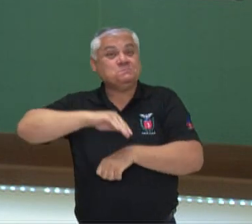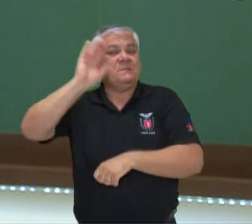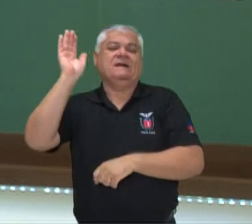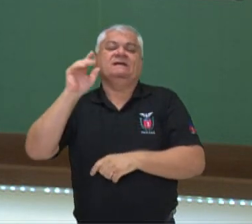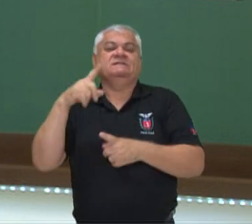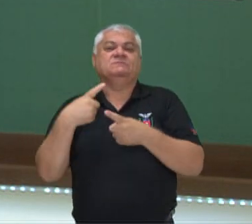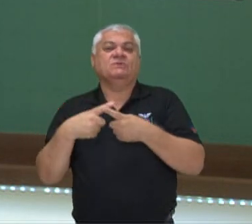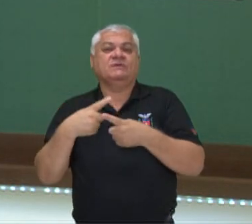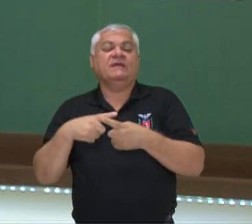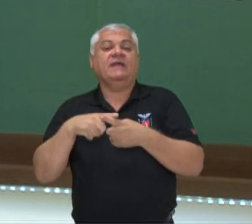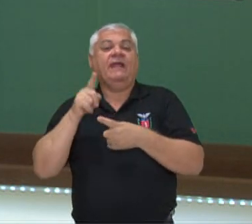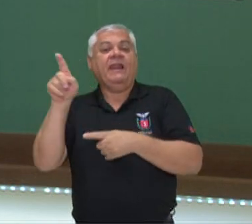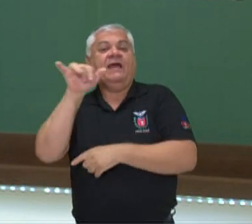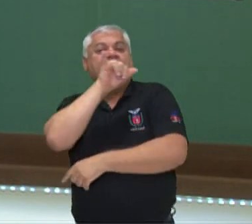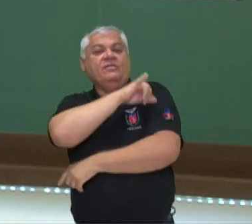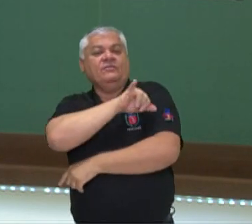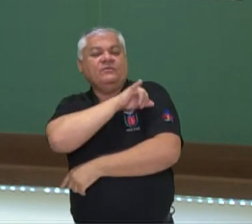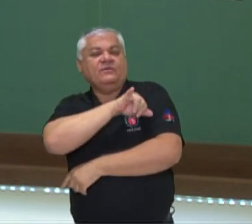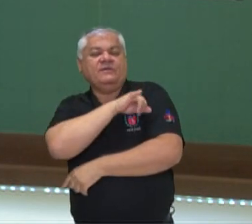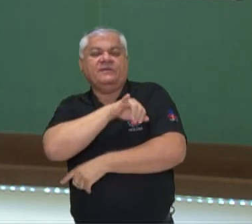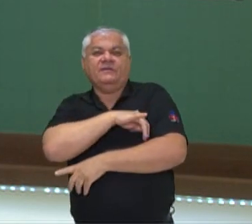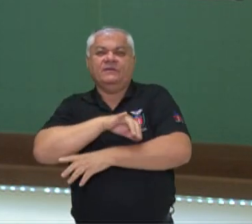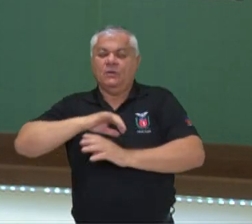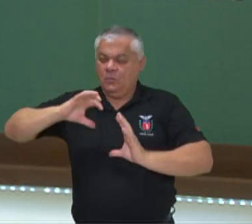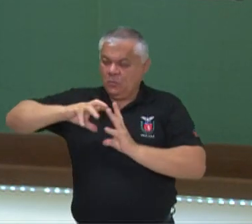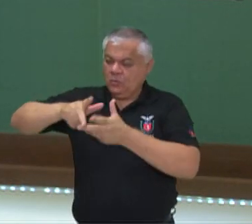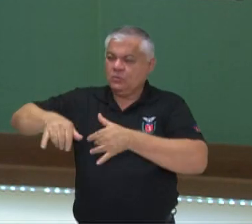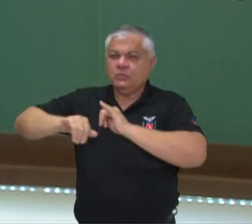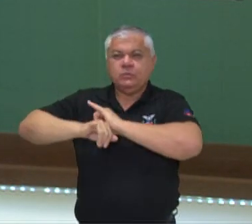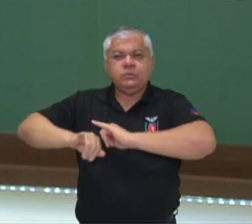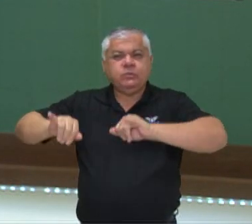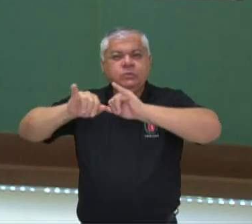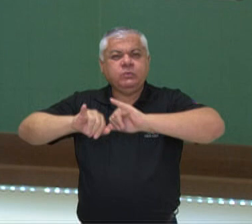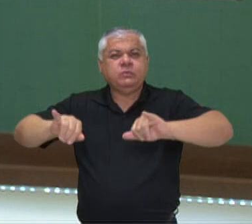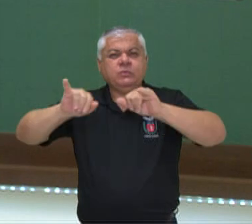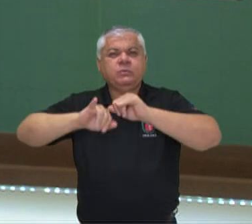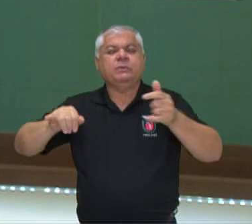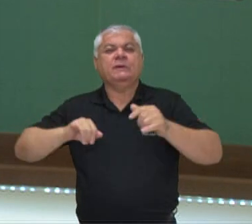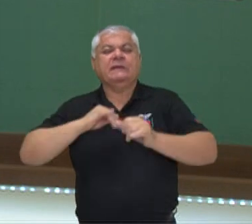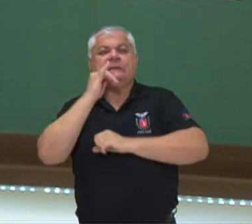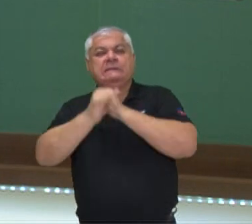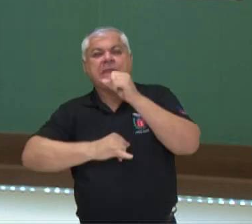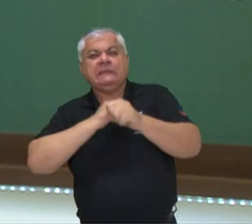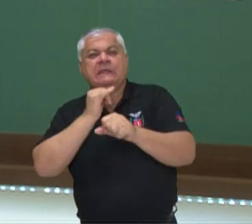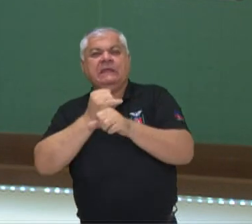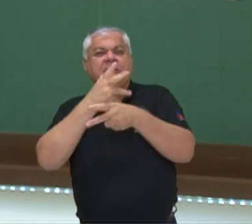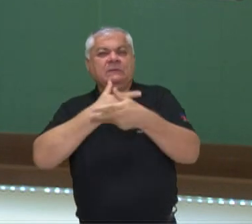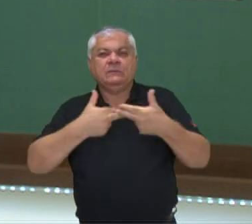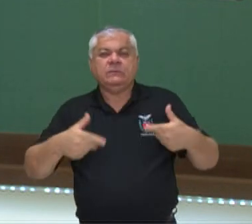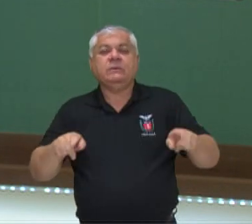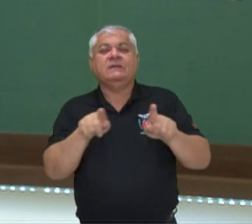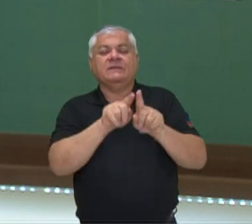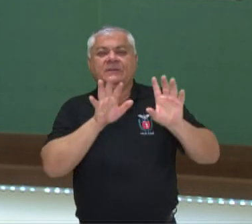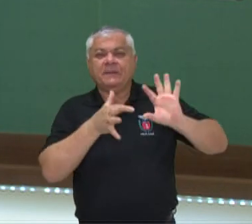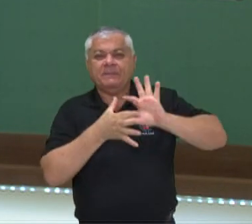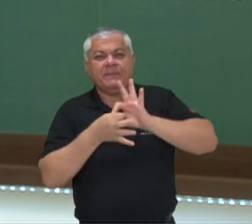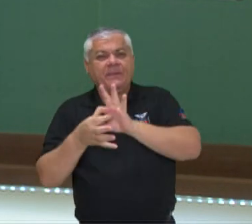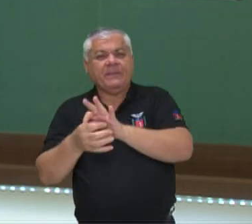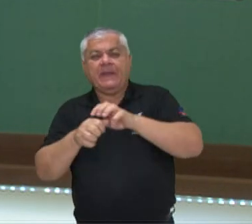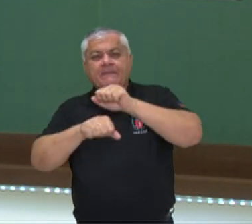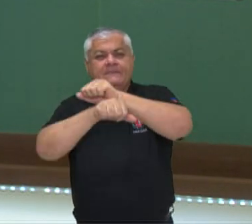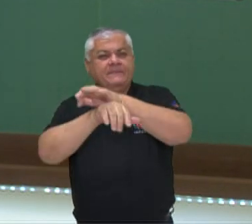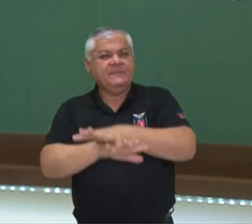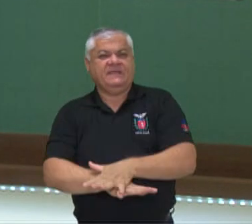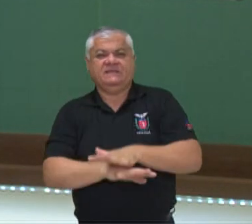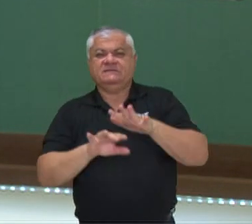né? de transmissões. E também foi aonde teve o maior engajamento das mídias